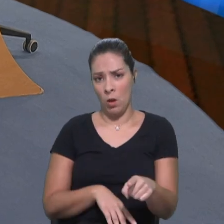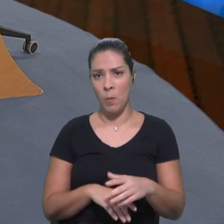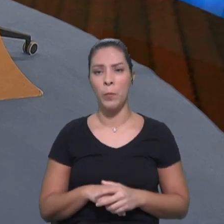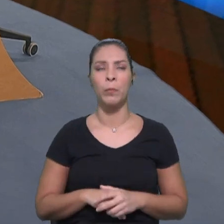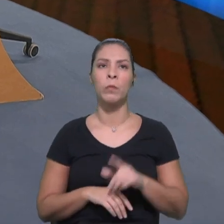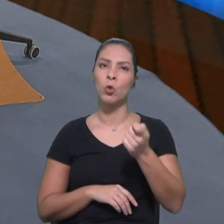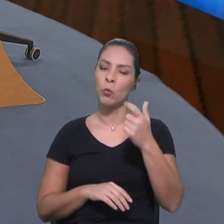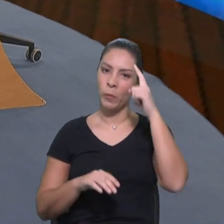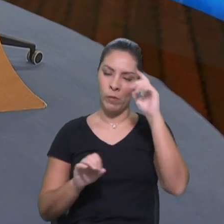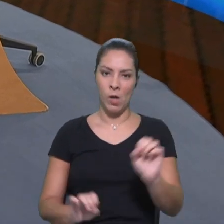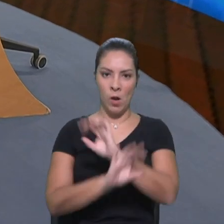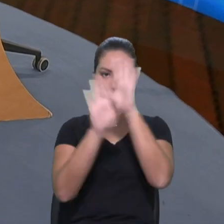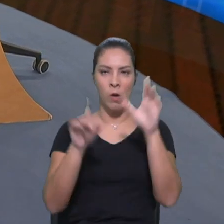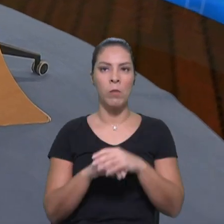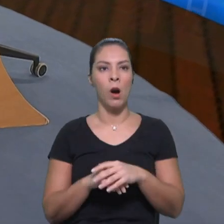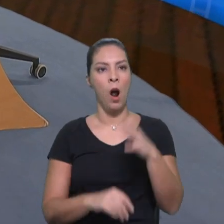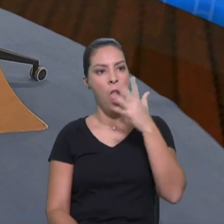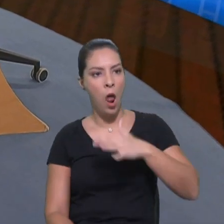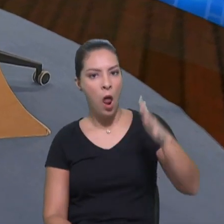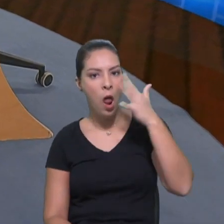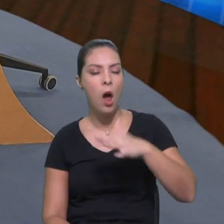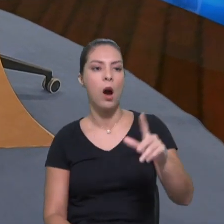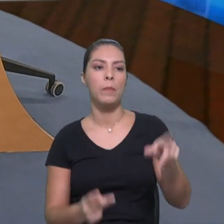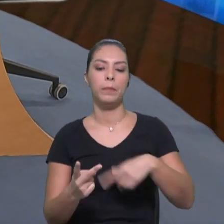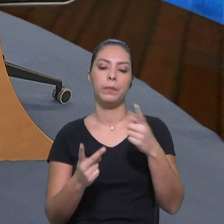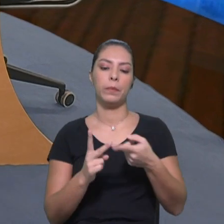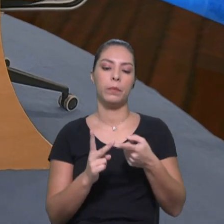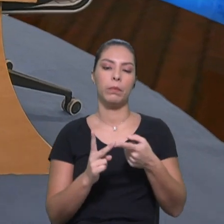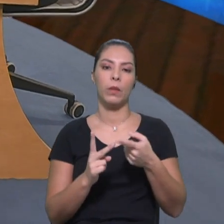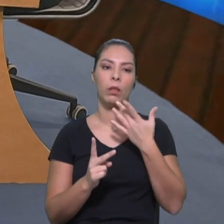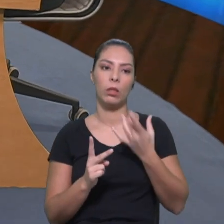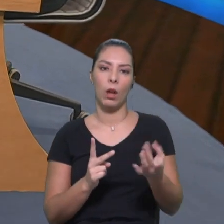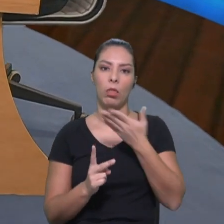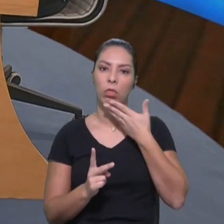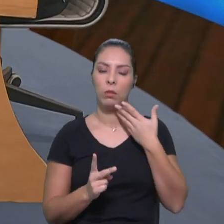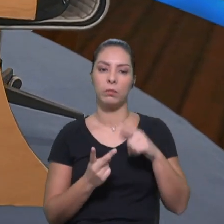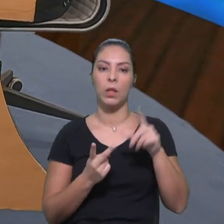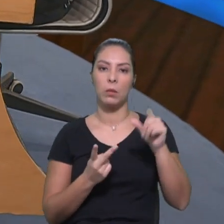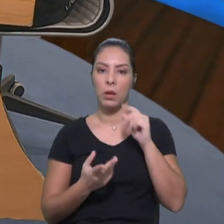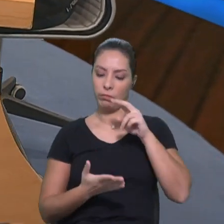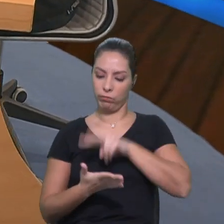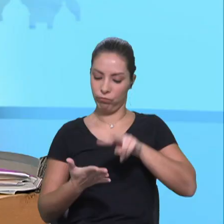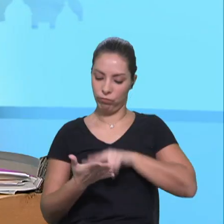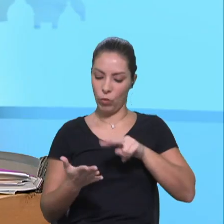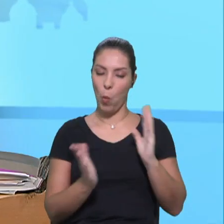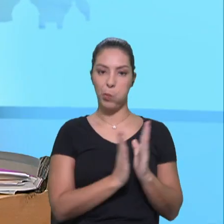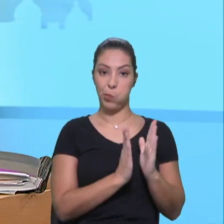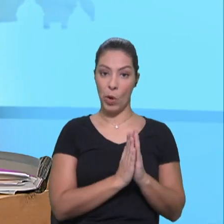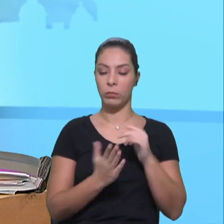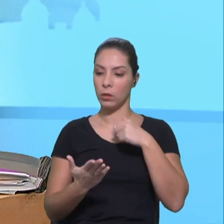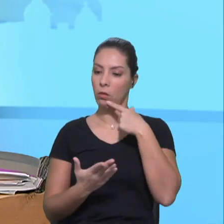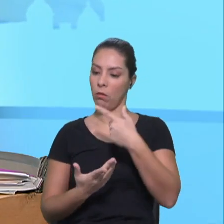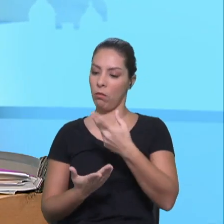clara, que facilite o canto, que facilite a própria recitação das orações, que fazem